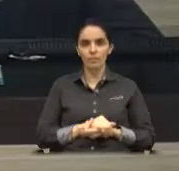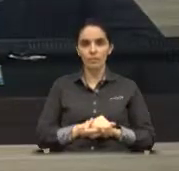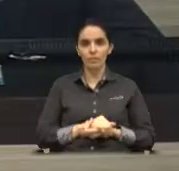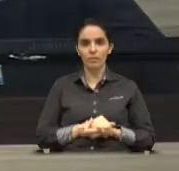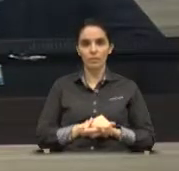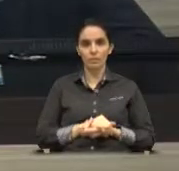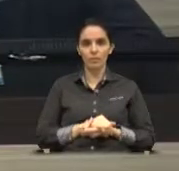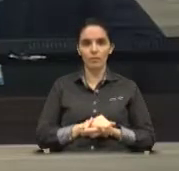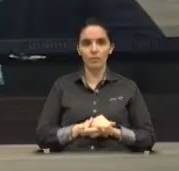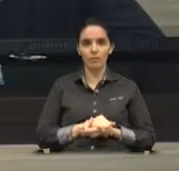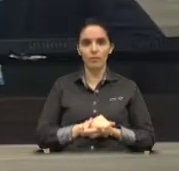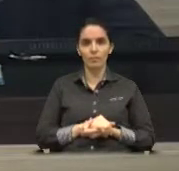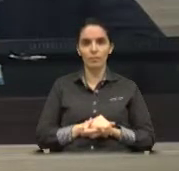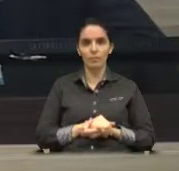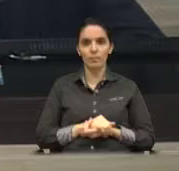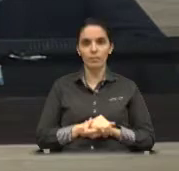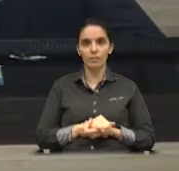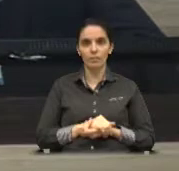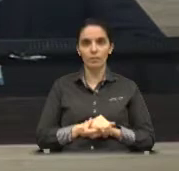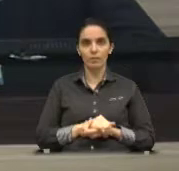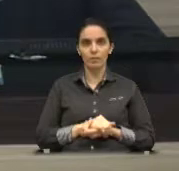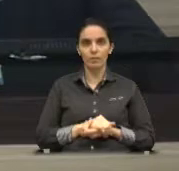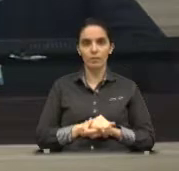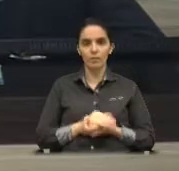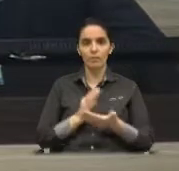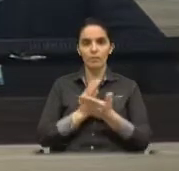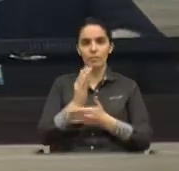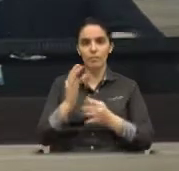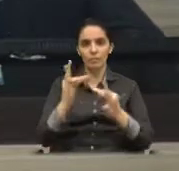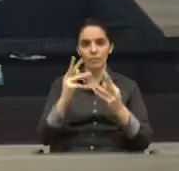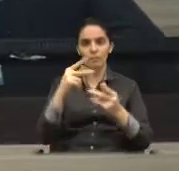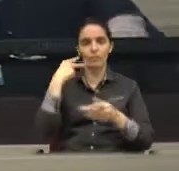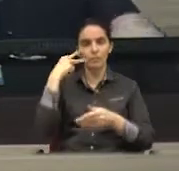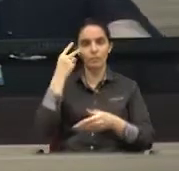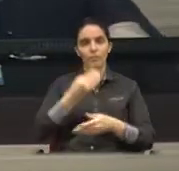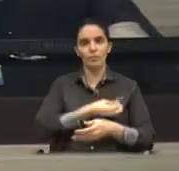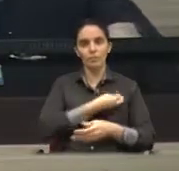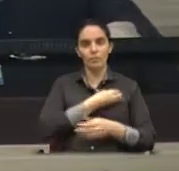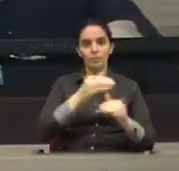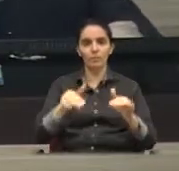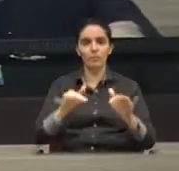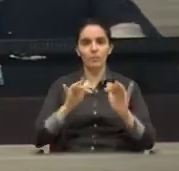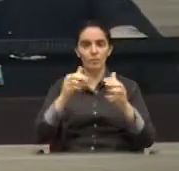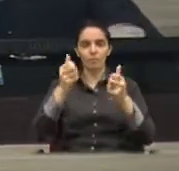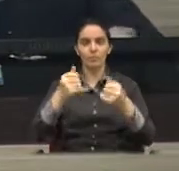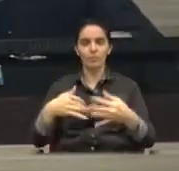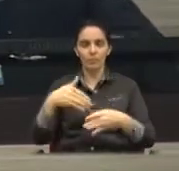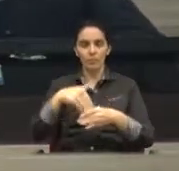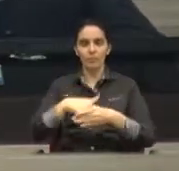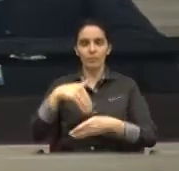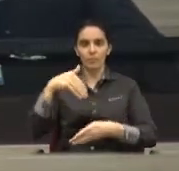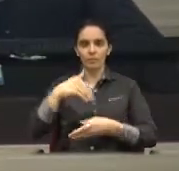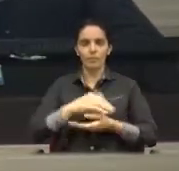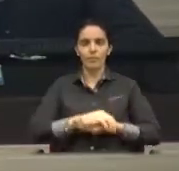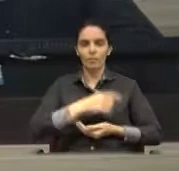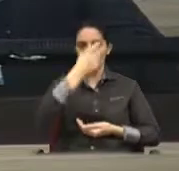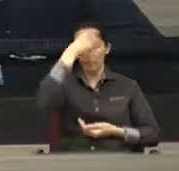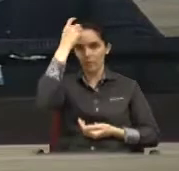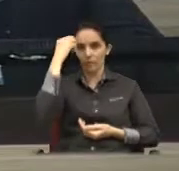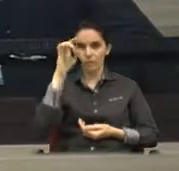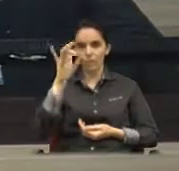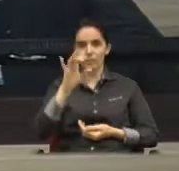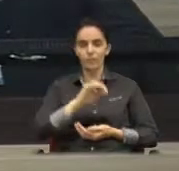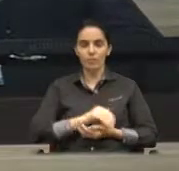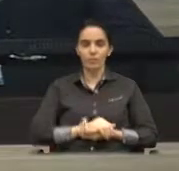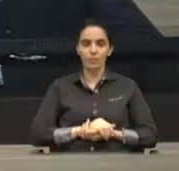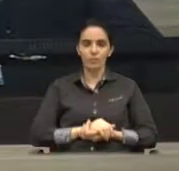Gostaria de justificar, presidente. Está encerrada a votação. Foi aprovada por todos os vereadores presentes no plenário para justificar o voto. Vereador Wagner Barbosa.